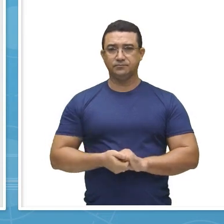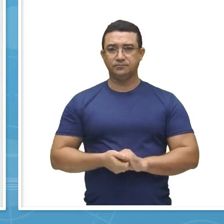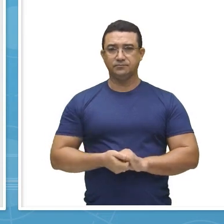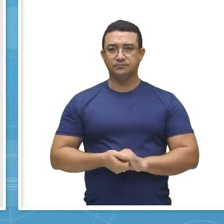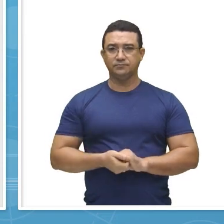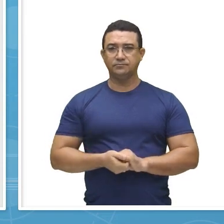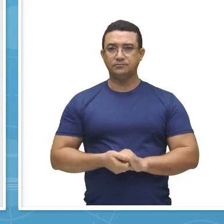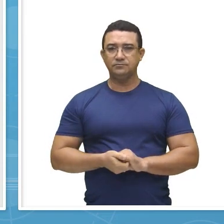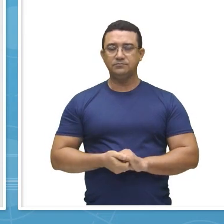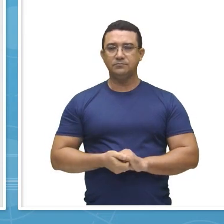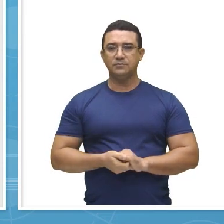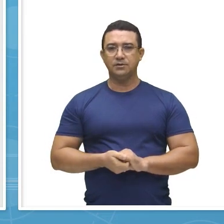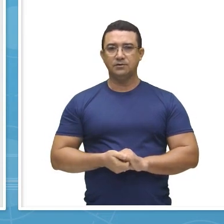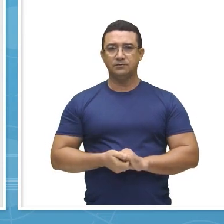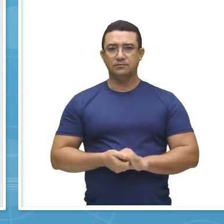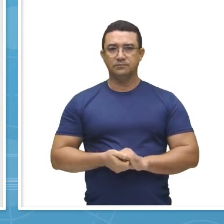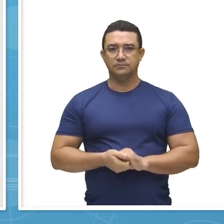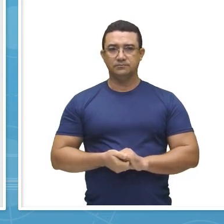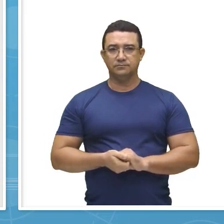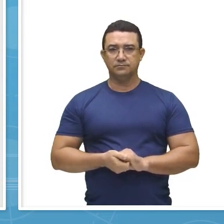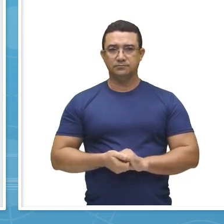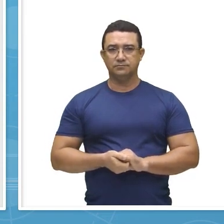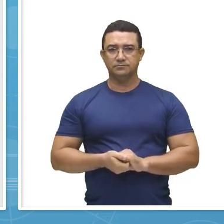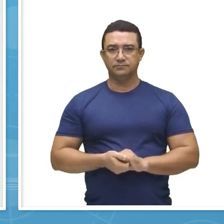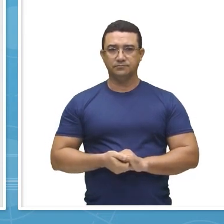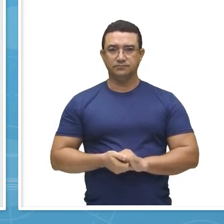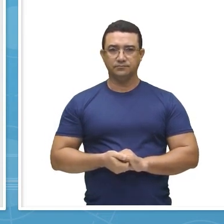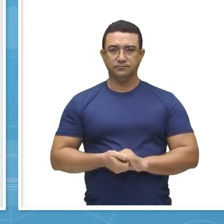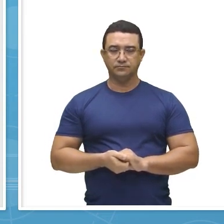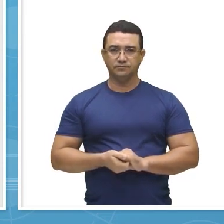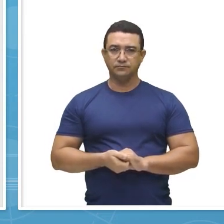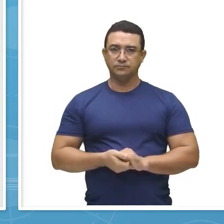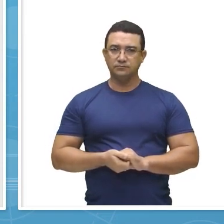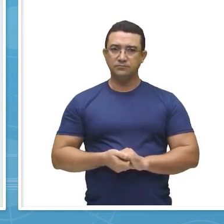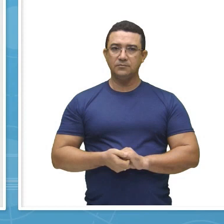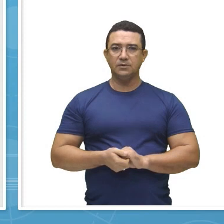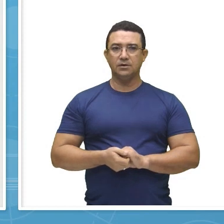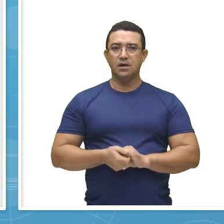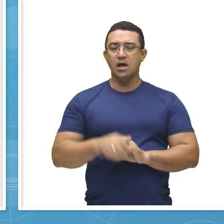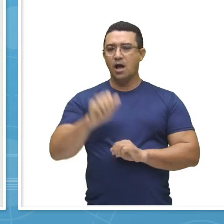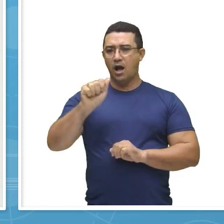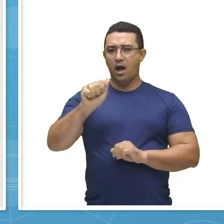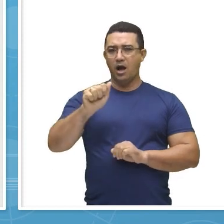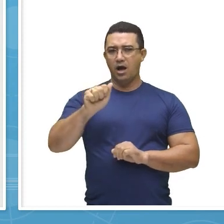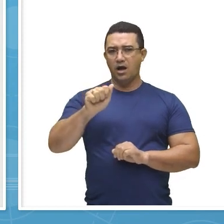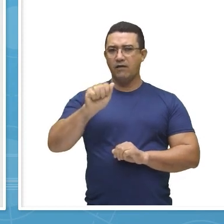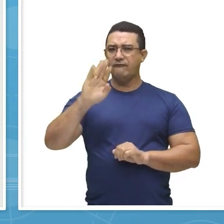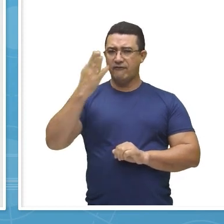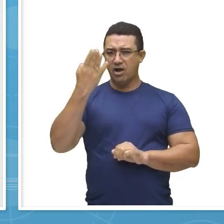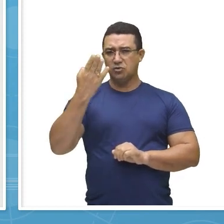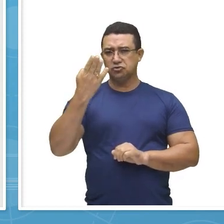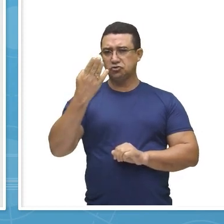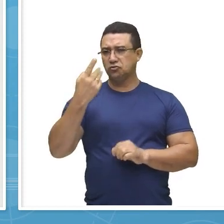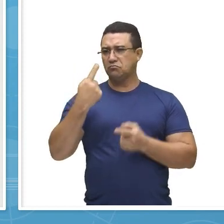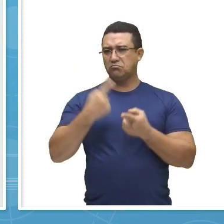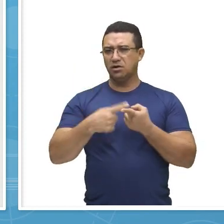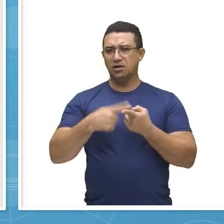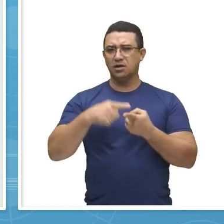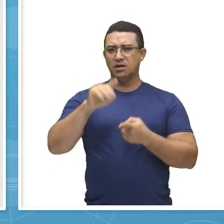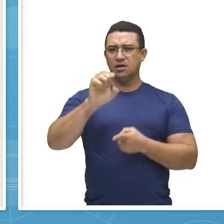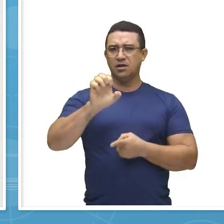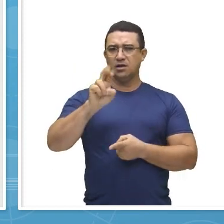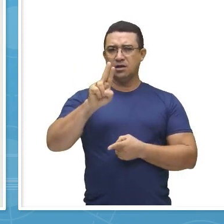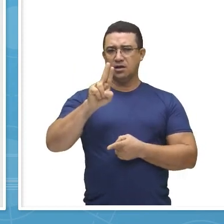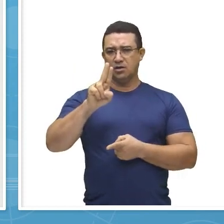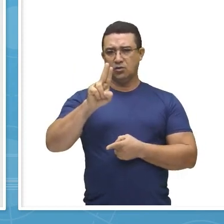é justamente quem? A Pangeia. Mas vamos entender primeiro por quê? Por que não é Eurásia,